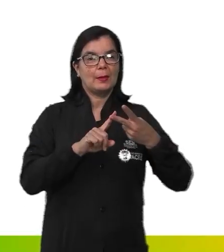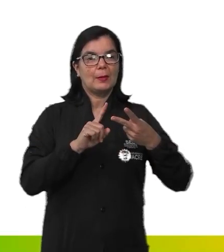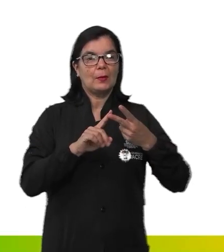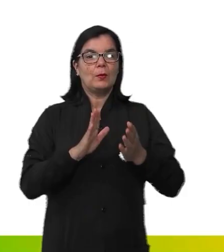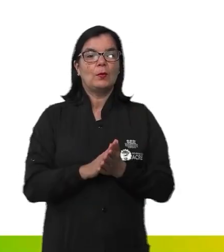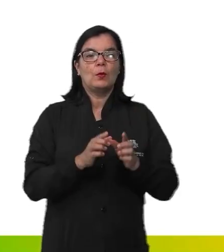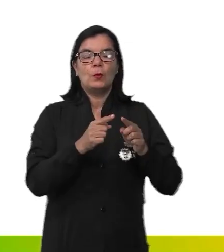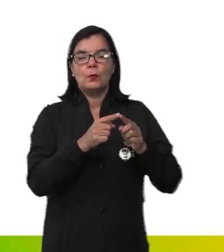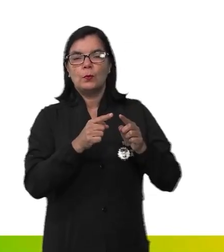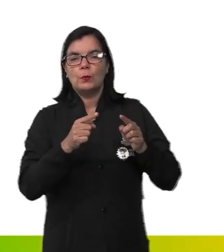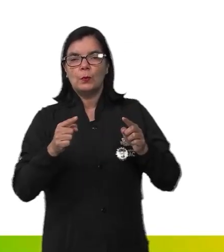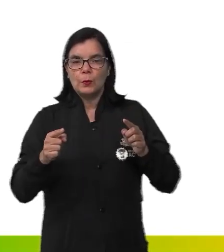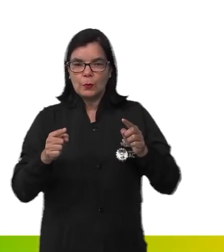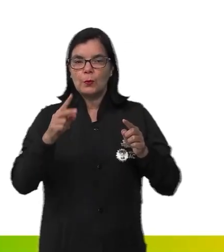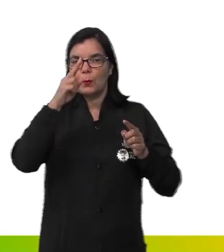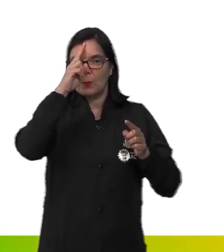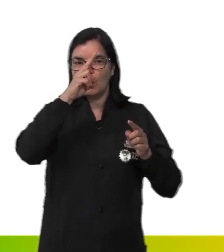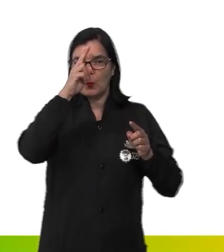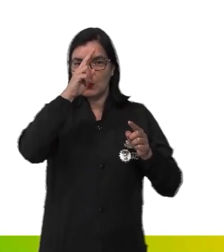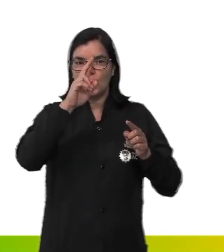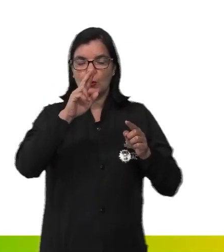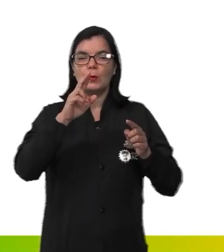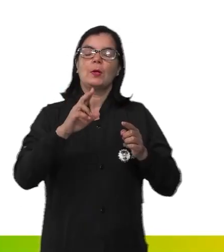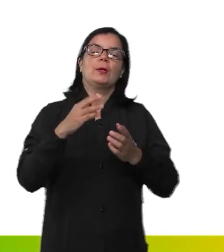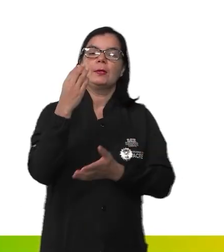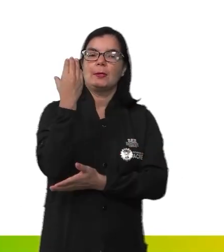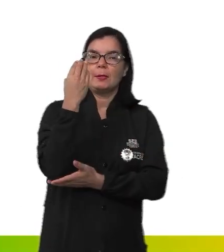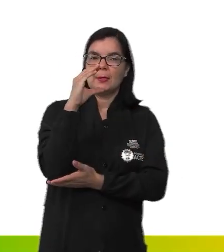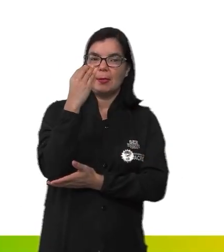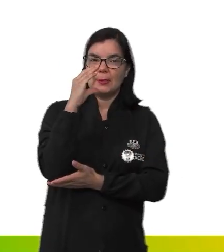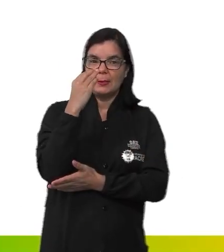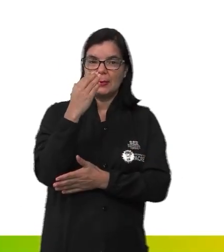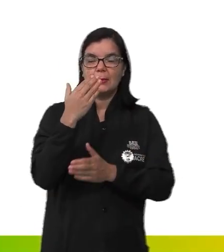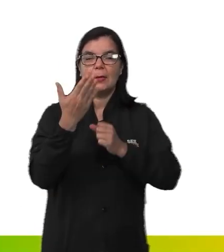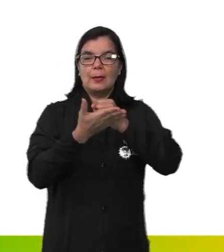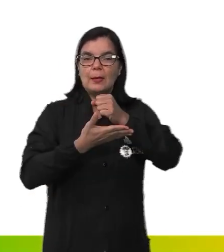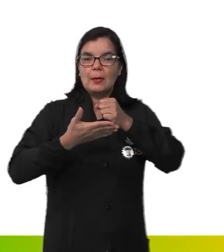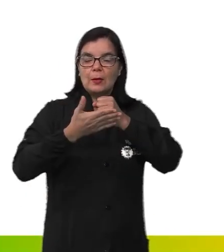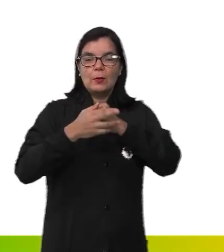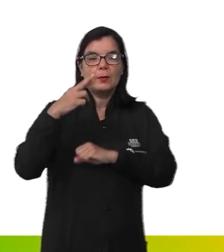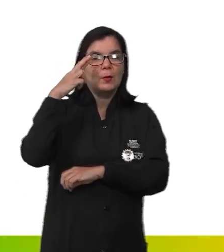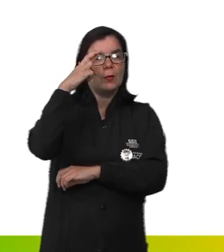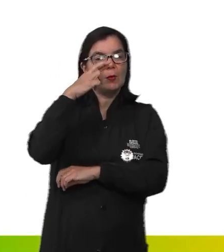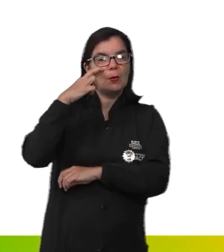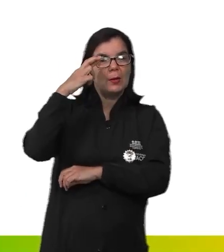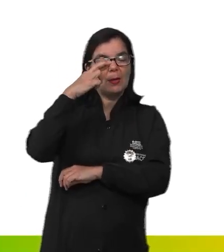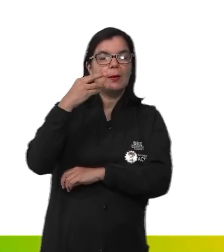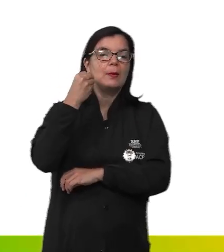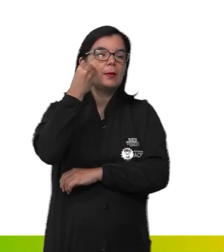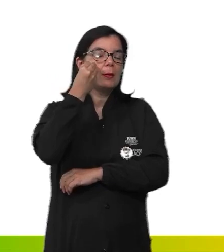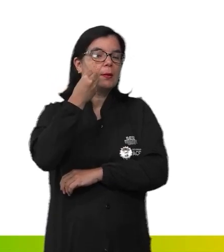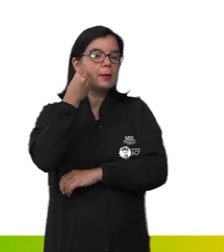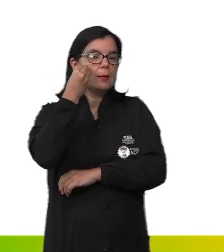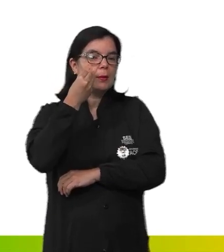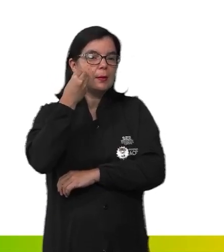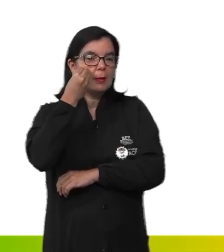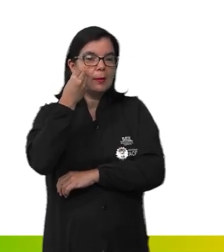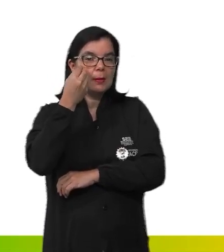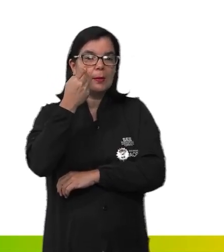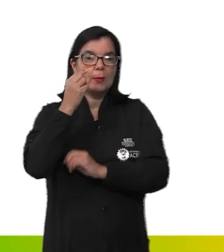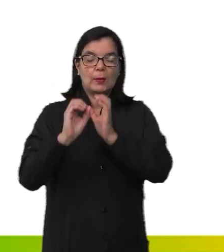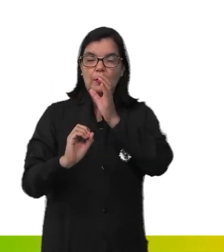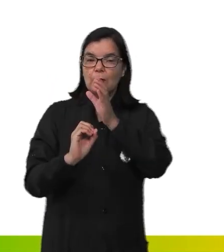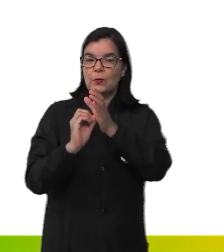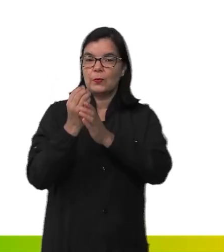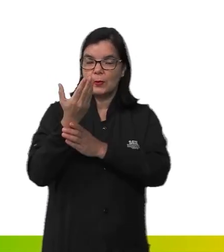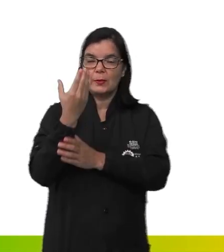2. Durante qual período histórico a ciência passou a se basear na observação e